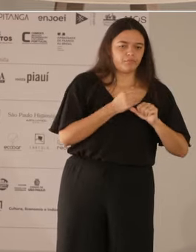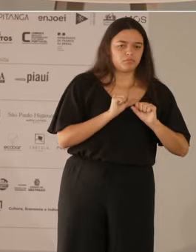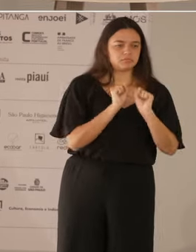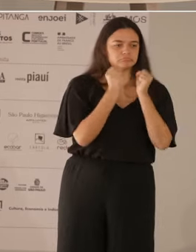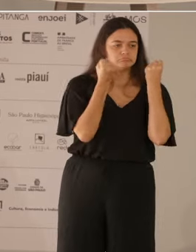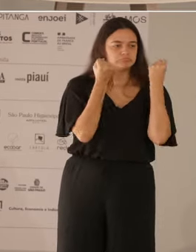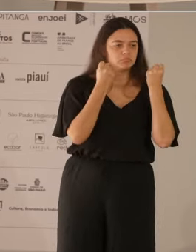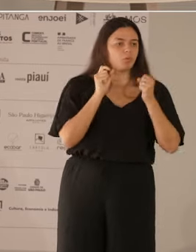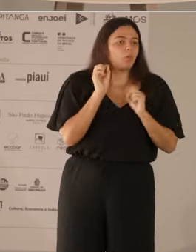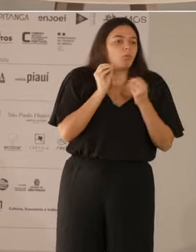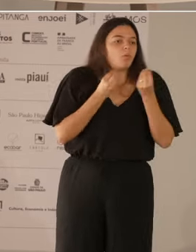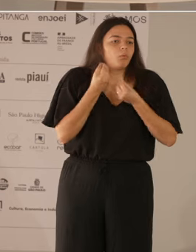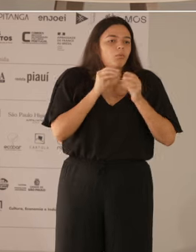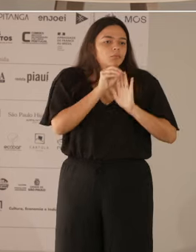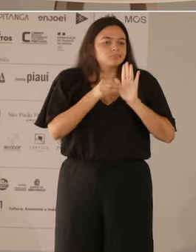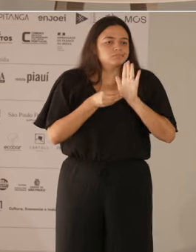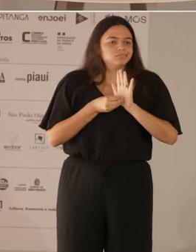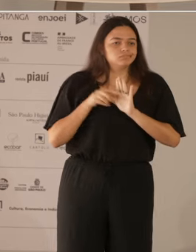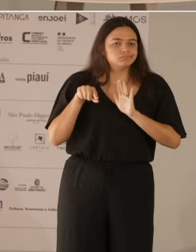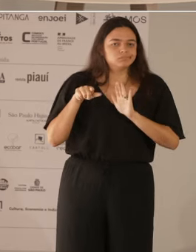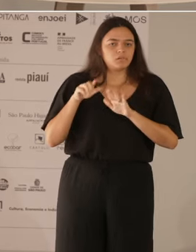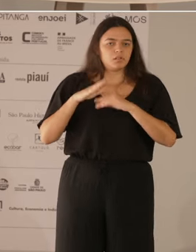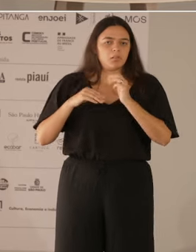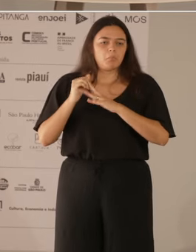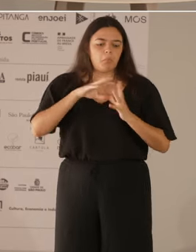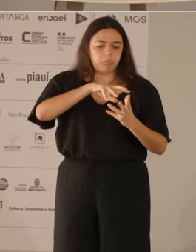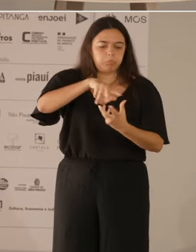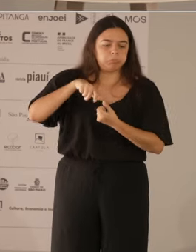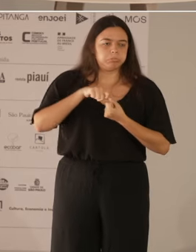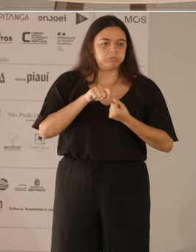que isso se inscreve, né, na geologia do planeta? Enfim...